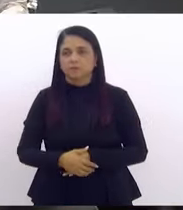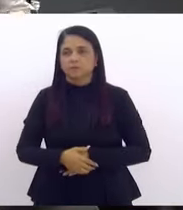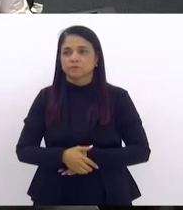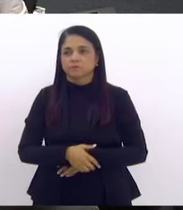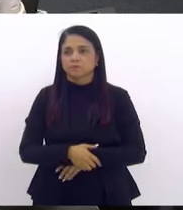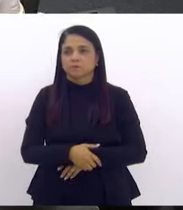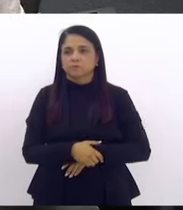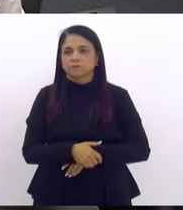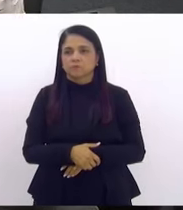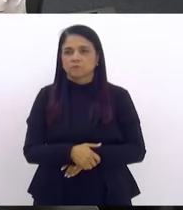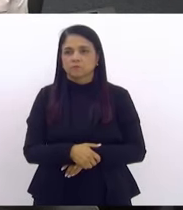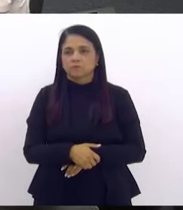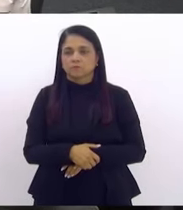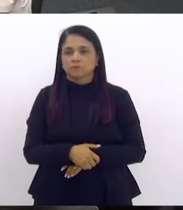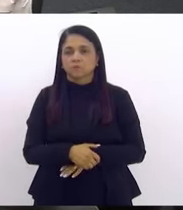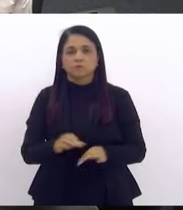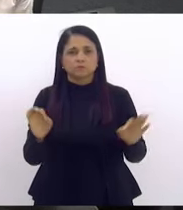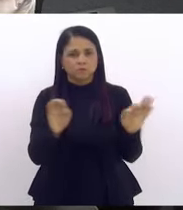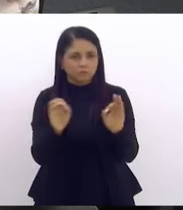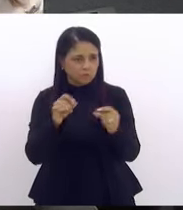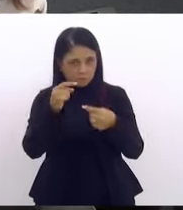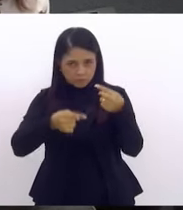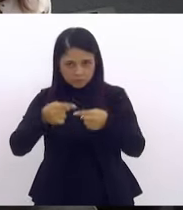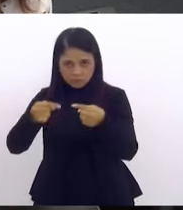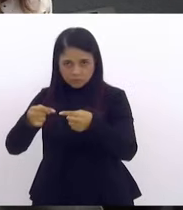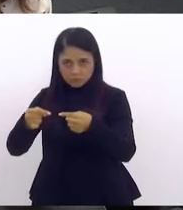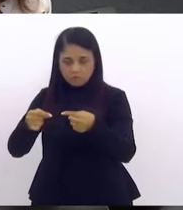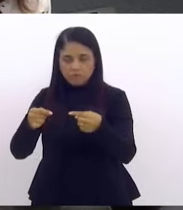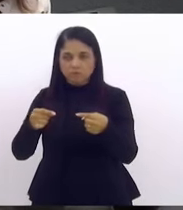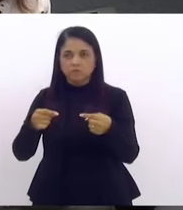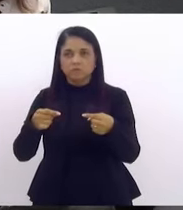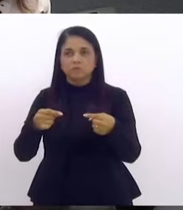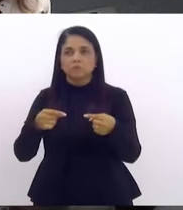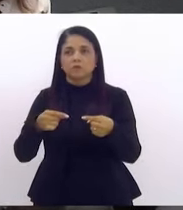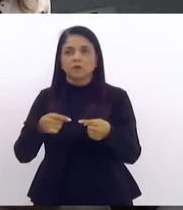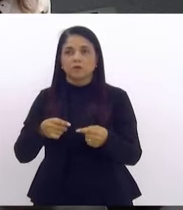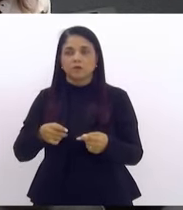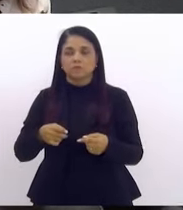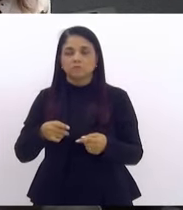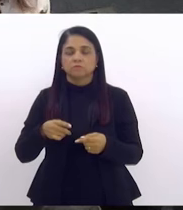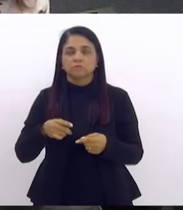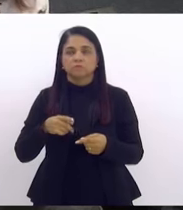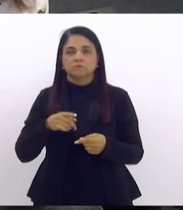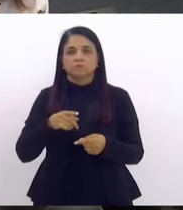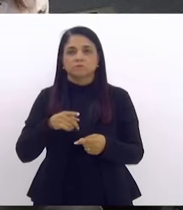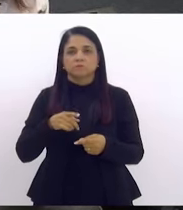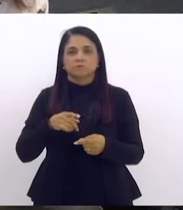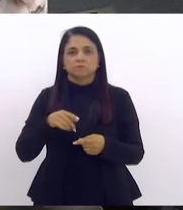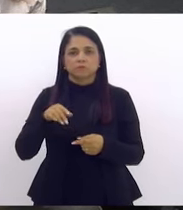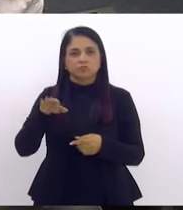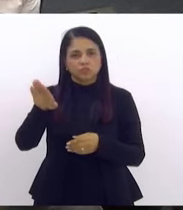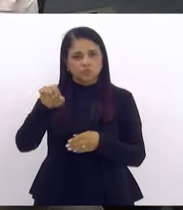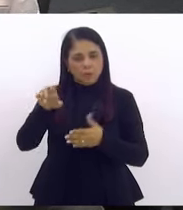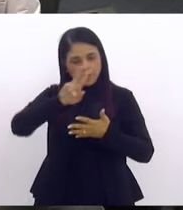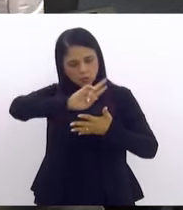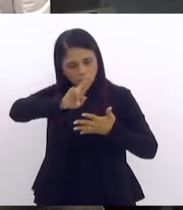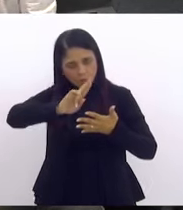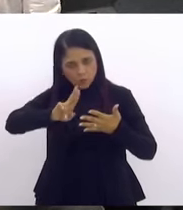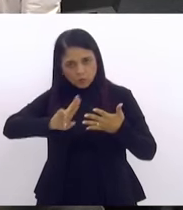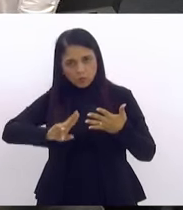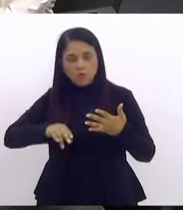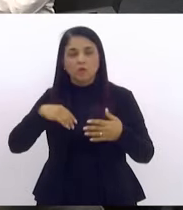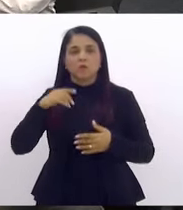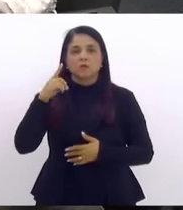Obrigado, deputado Ratinho. Não havendo mais quem queira discutir, vamos proceder à chamada nominal. Deputado